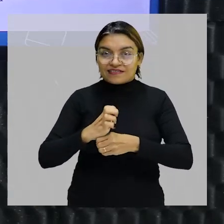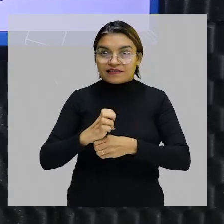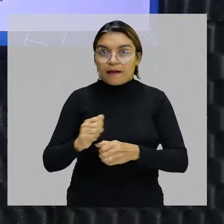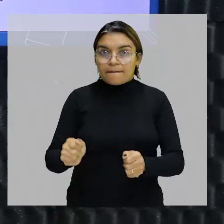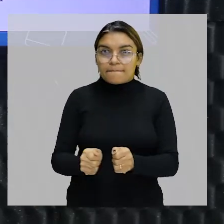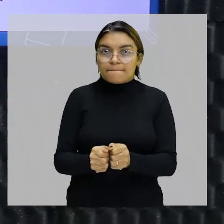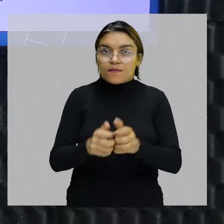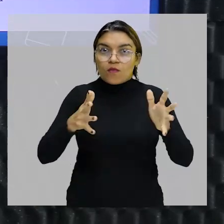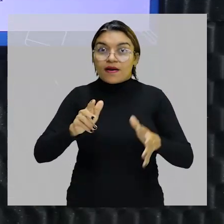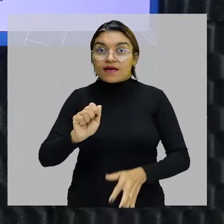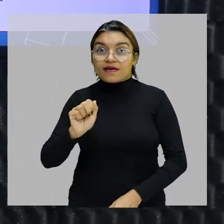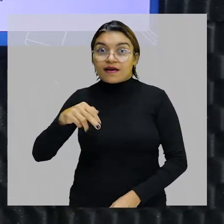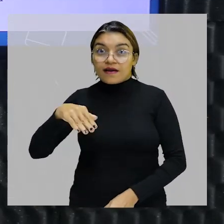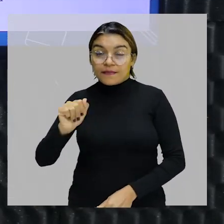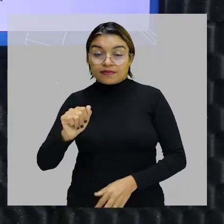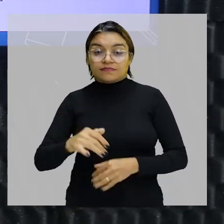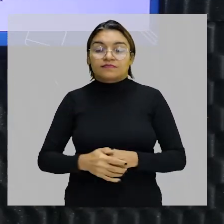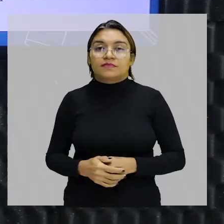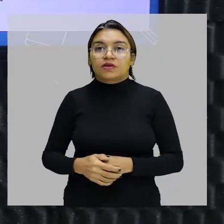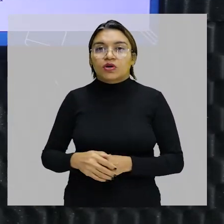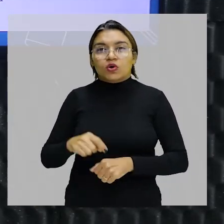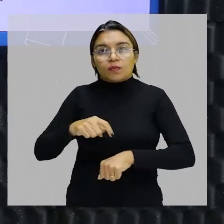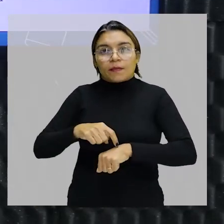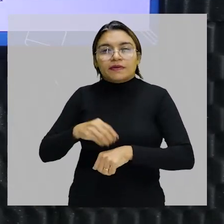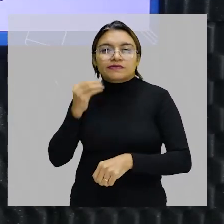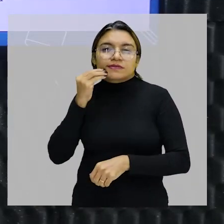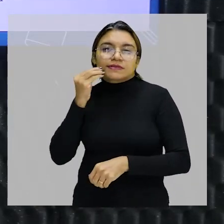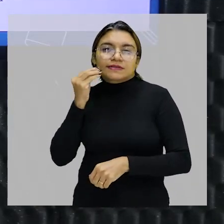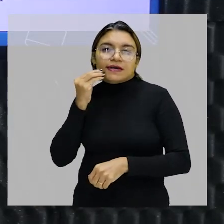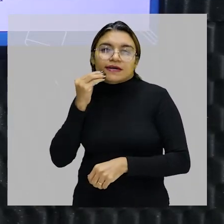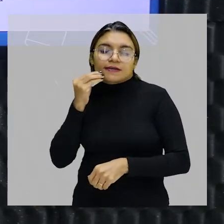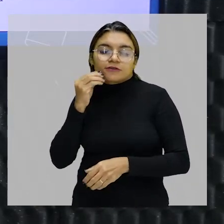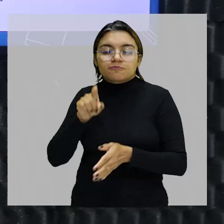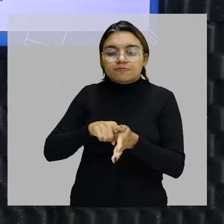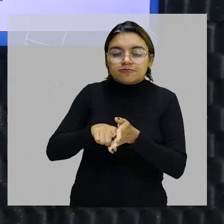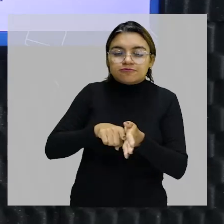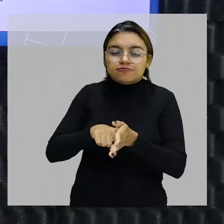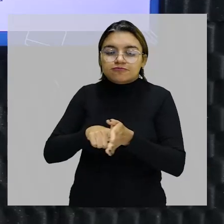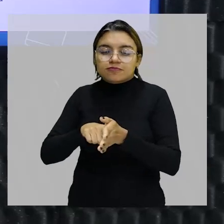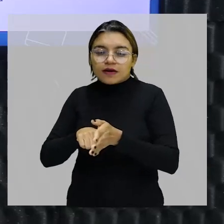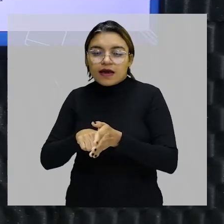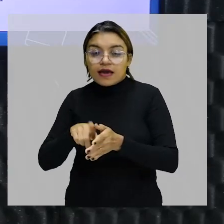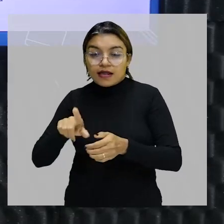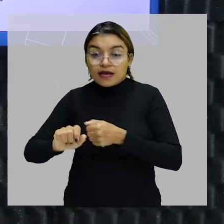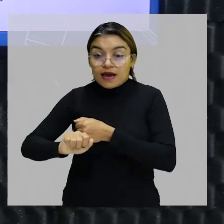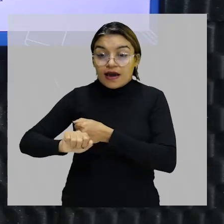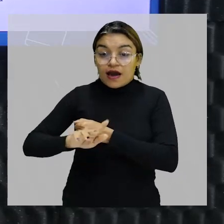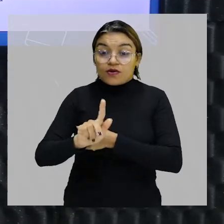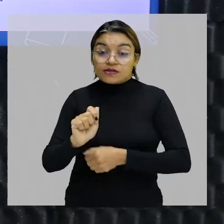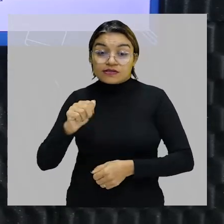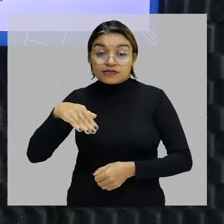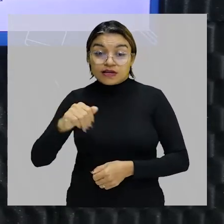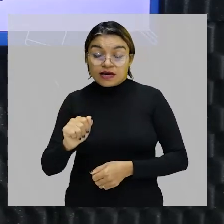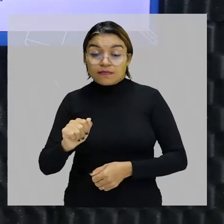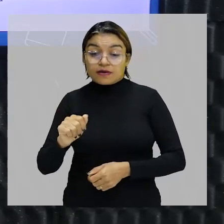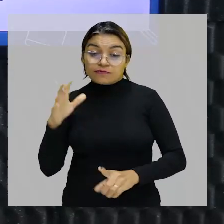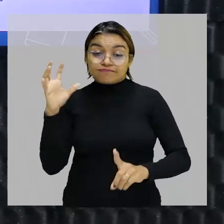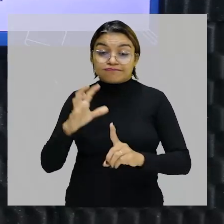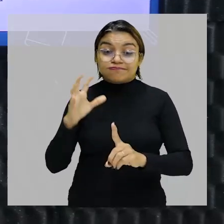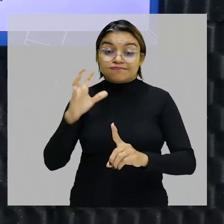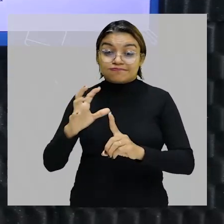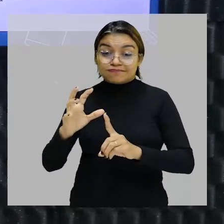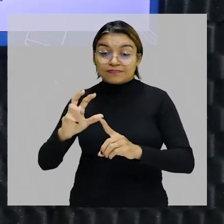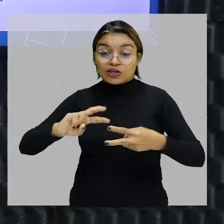gama. Durante os testes de detonação, o Bruce foi atingido por raios gama, que provocaram uma